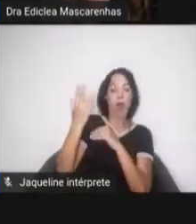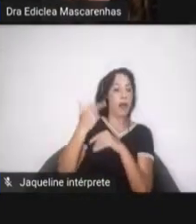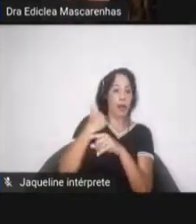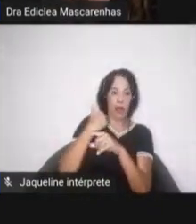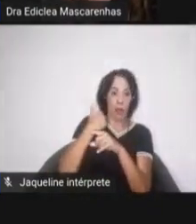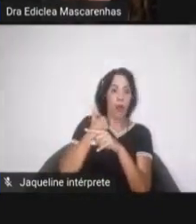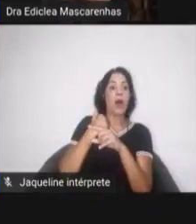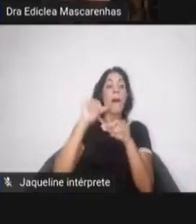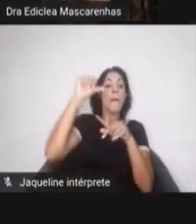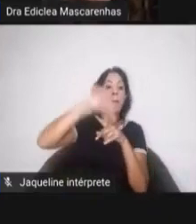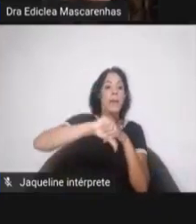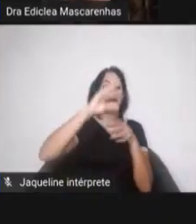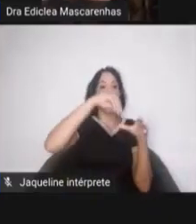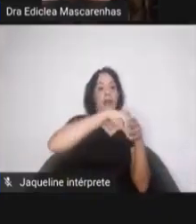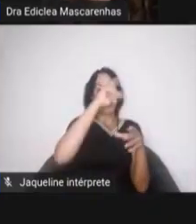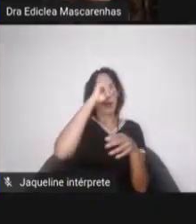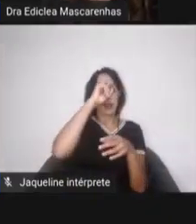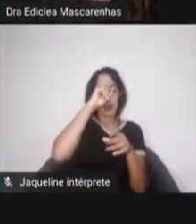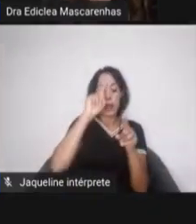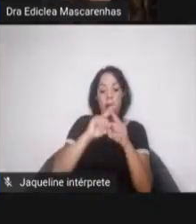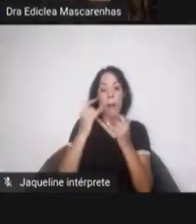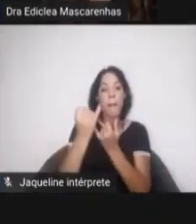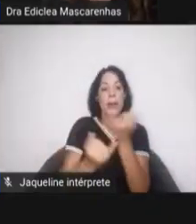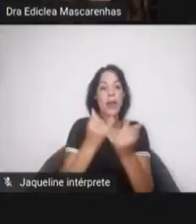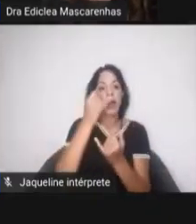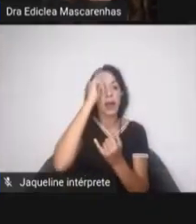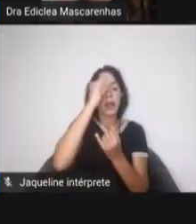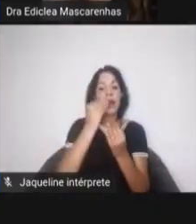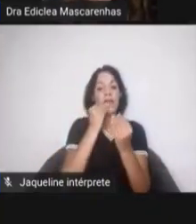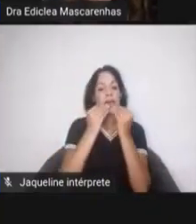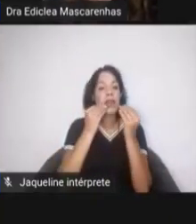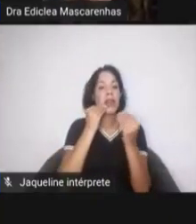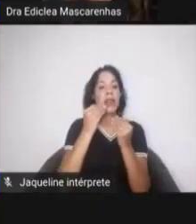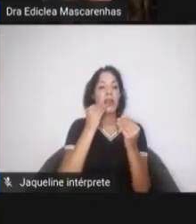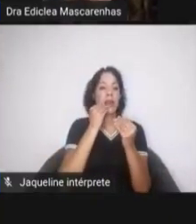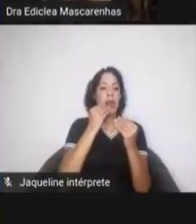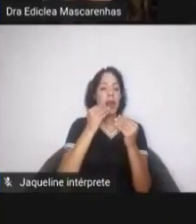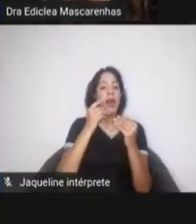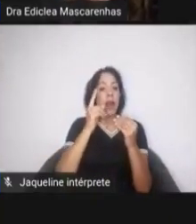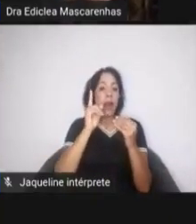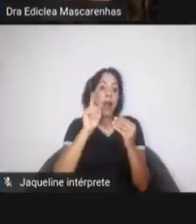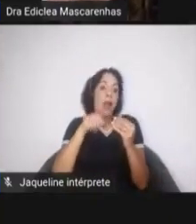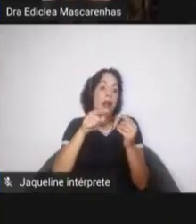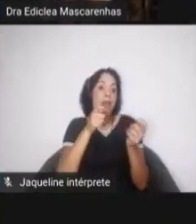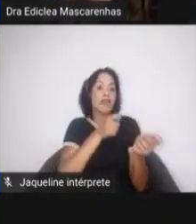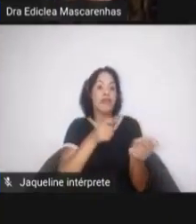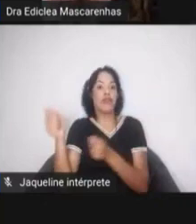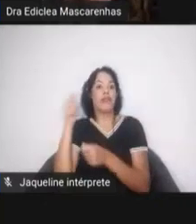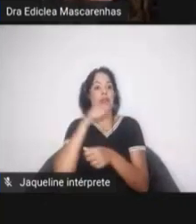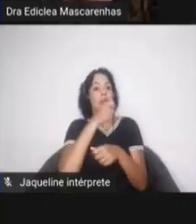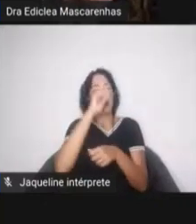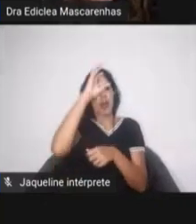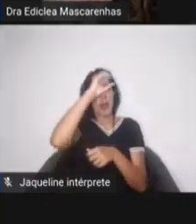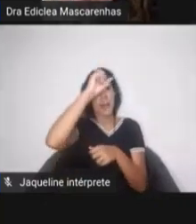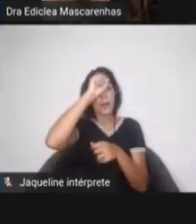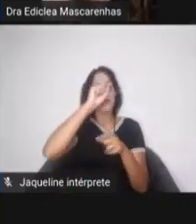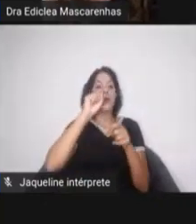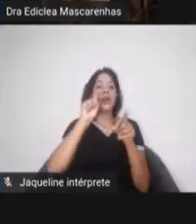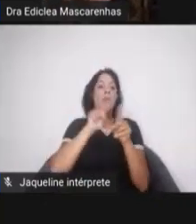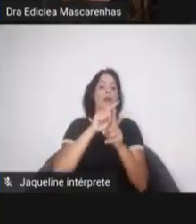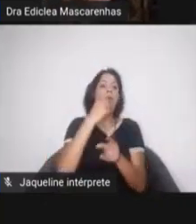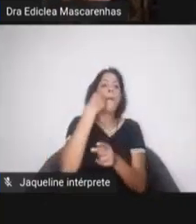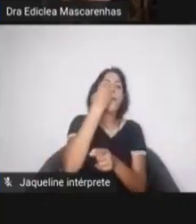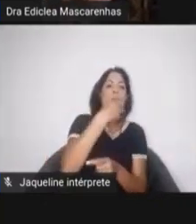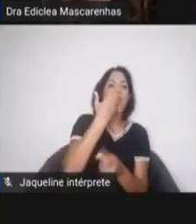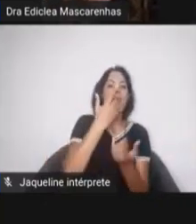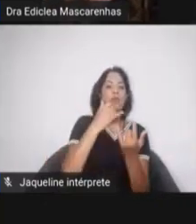pode levar o brinquedinho na boca. Então, isso faz parte de uma rotina, o cuidado do corpo, com musiquinhas, com jogos, para